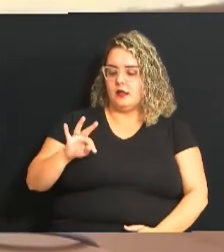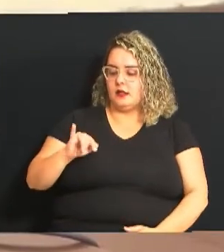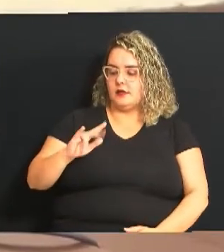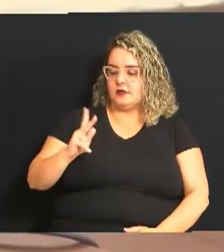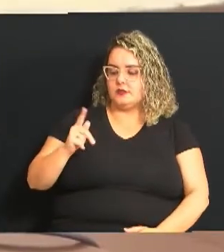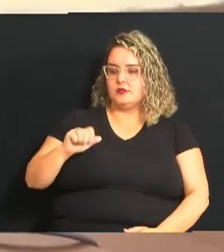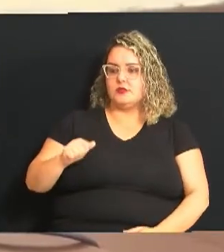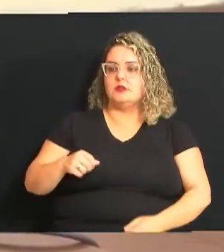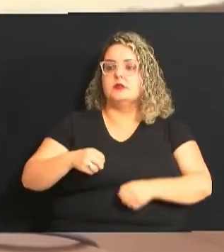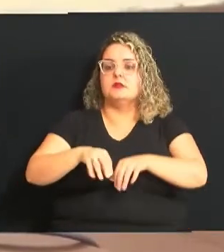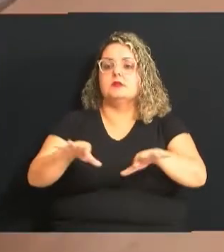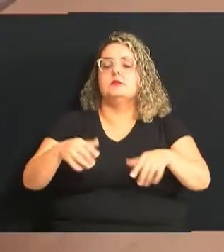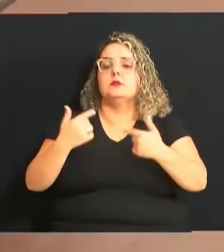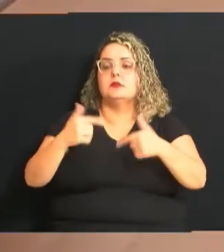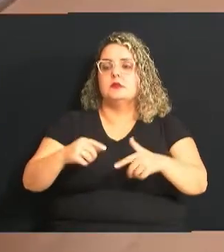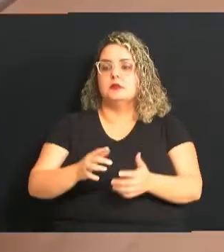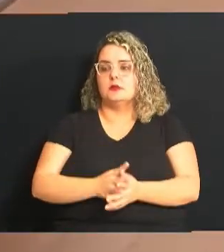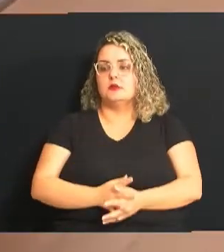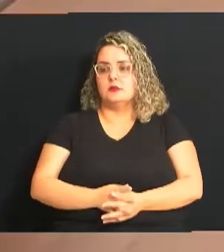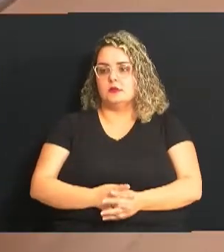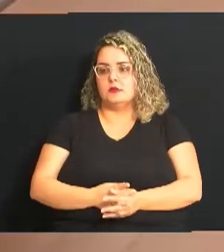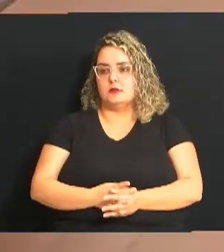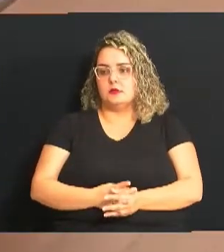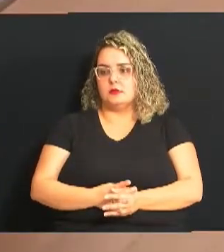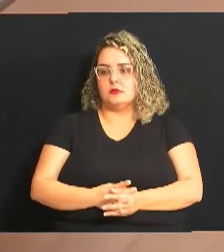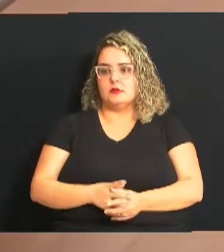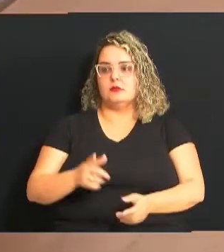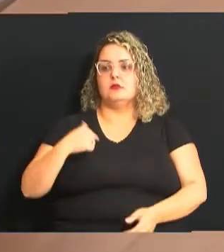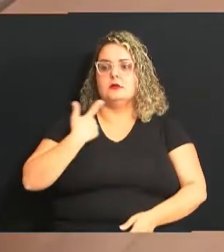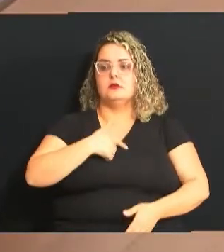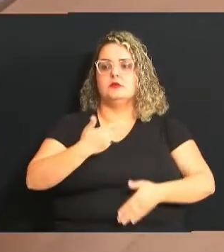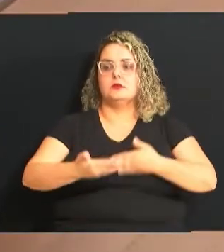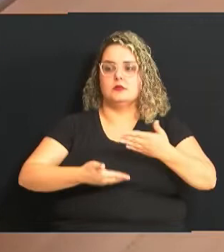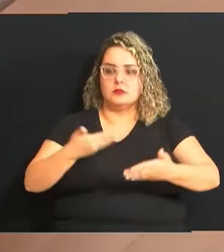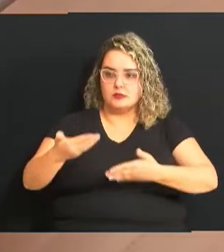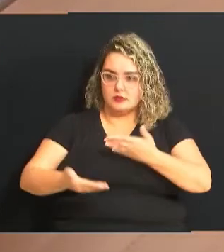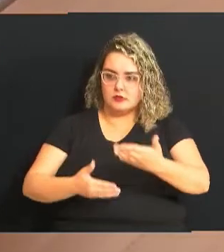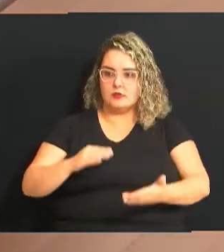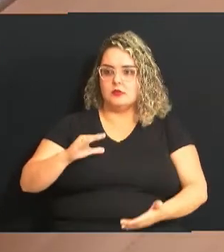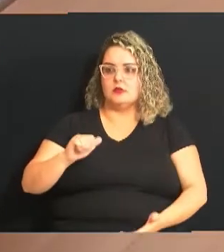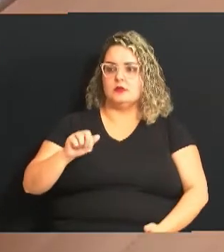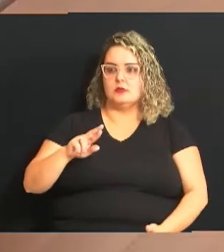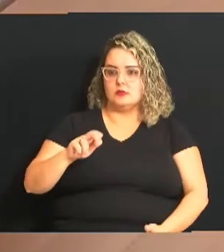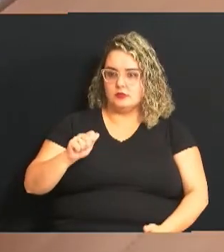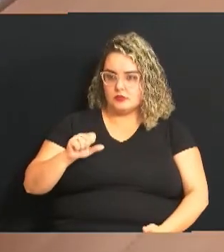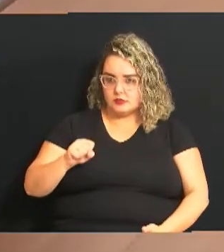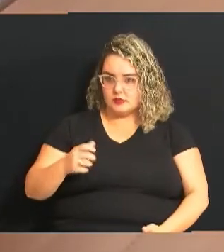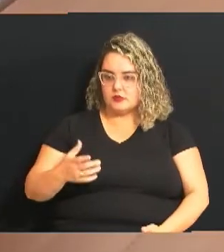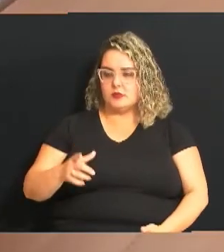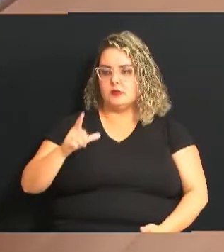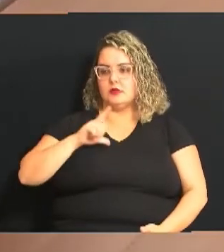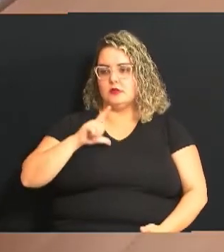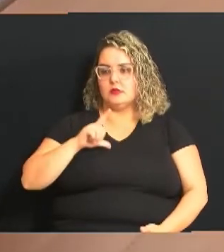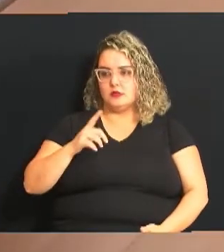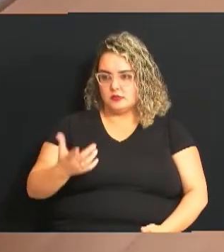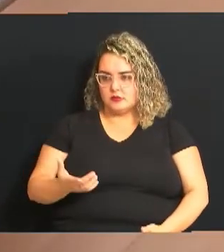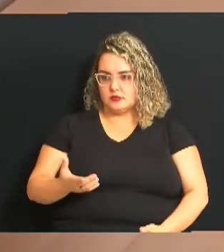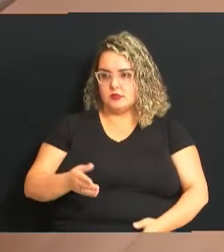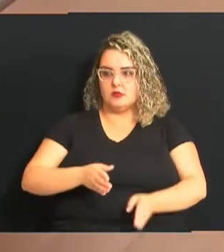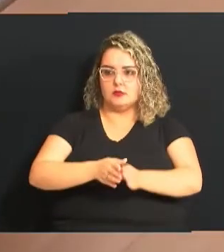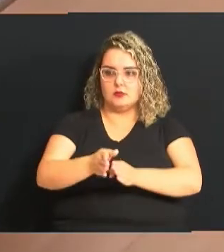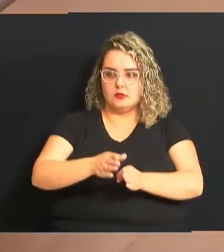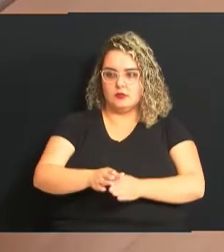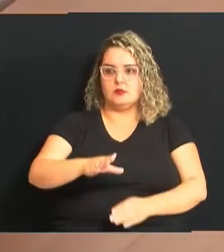onde, Carla? É distribuída nos nossos serviços, nos CRAS, tem no Conselho Municipal